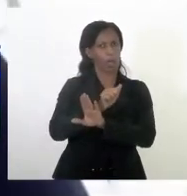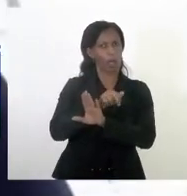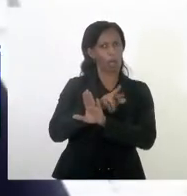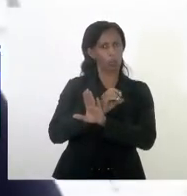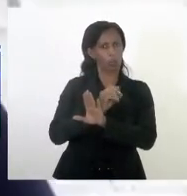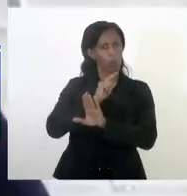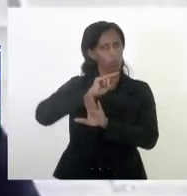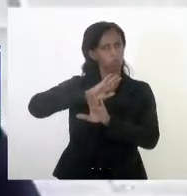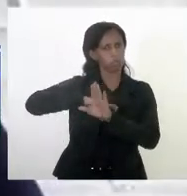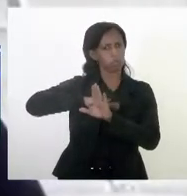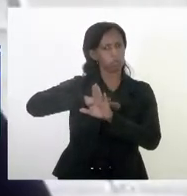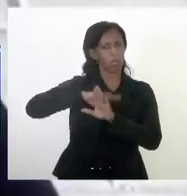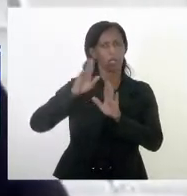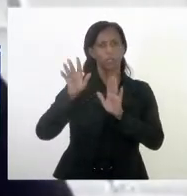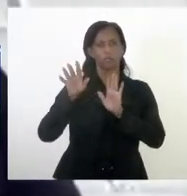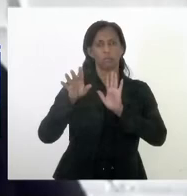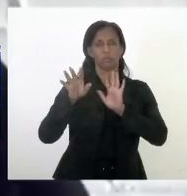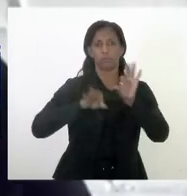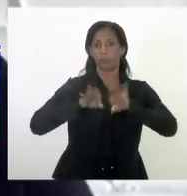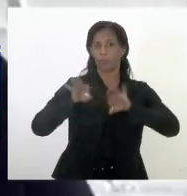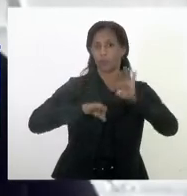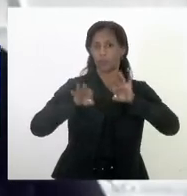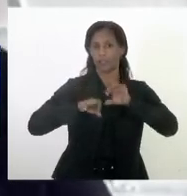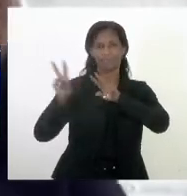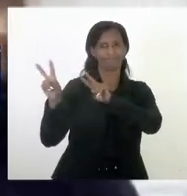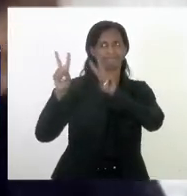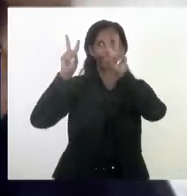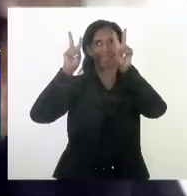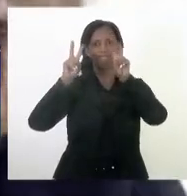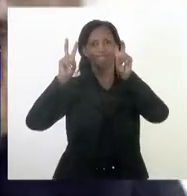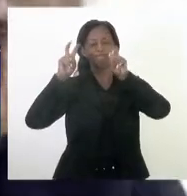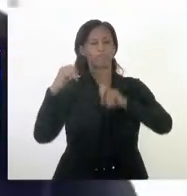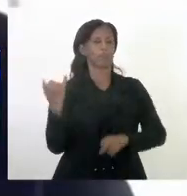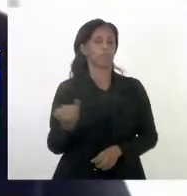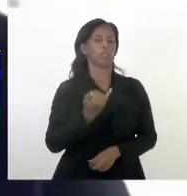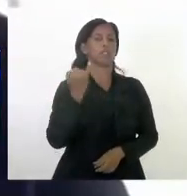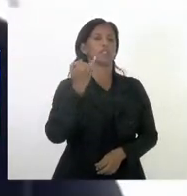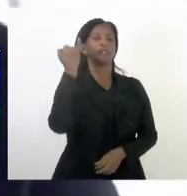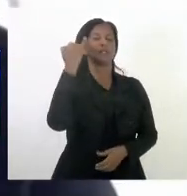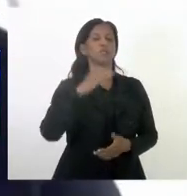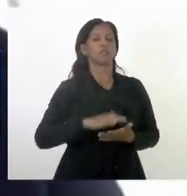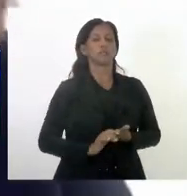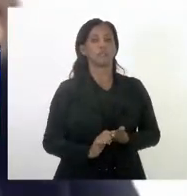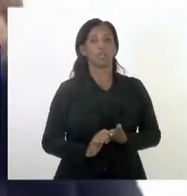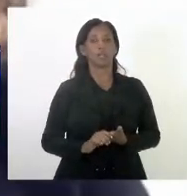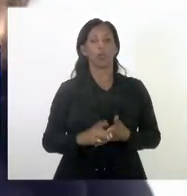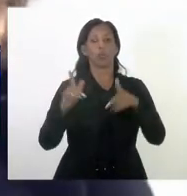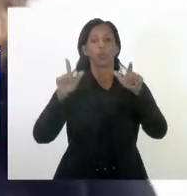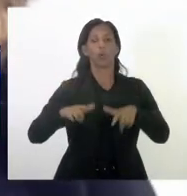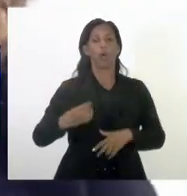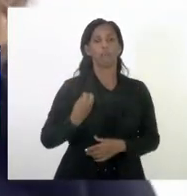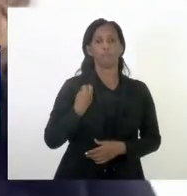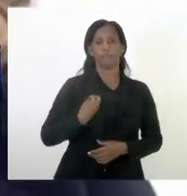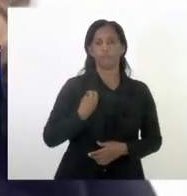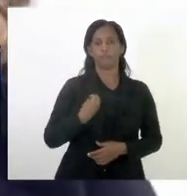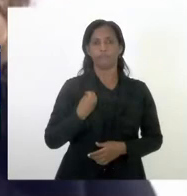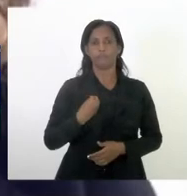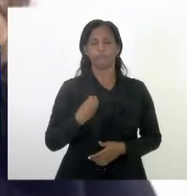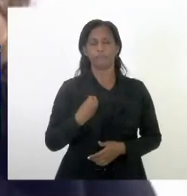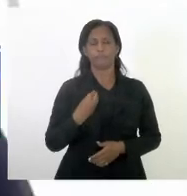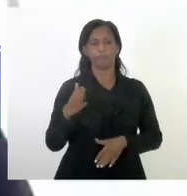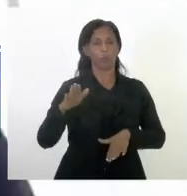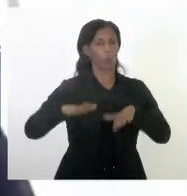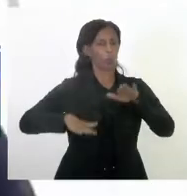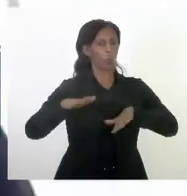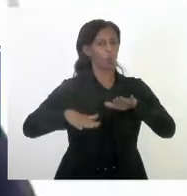acima de tudo, para a gente levantar um tema que é de fundamental importância na conjuntura que vivemos. Afinal, como muito já